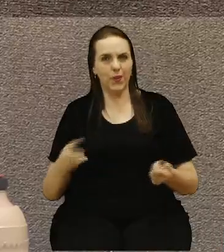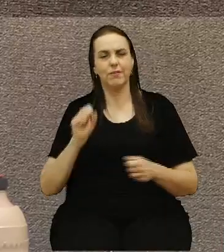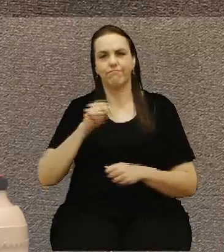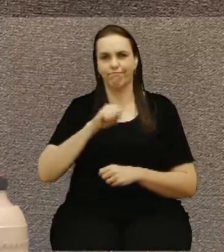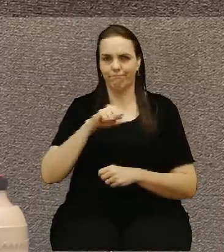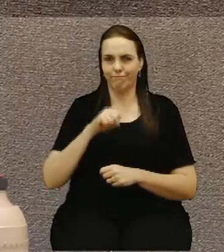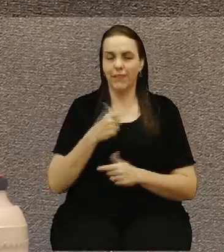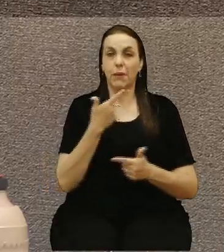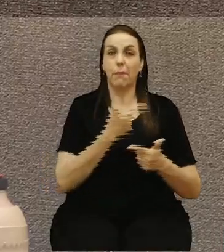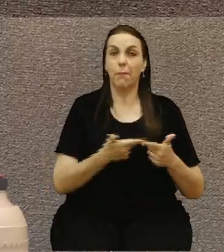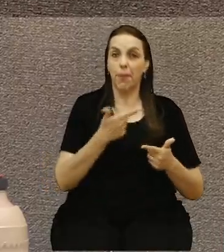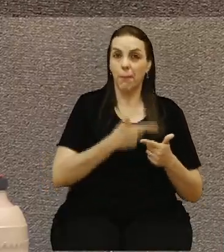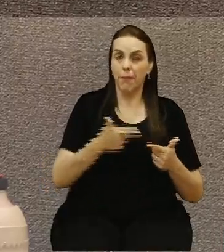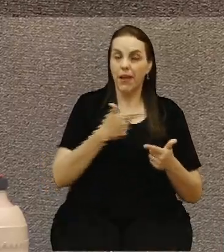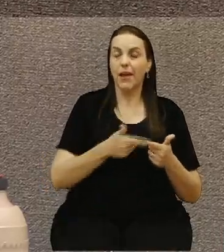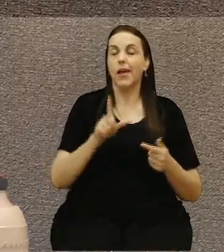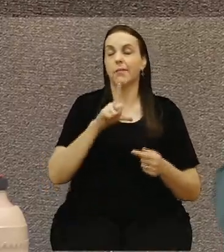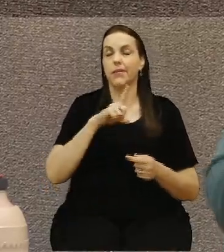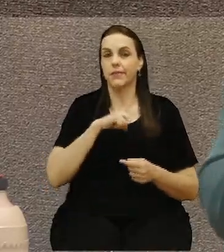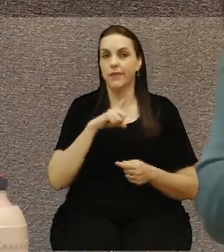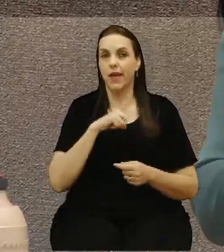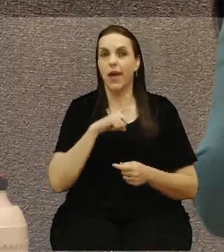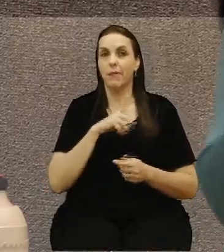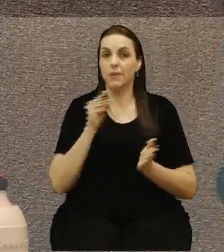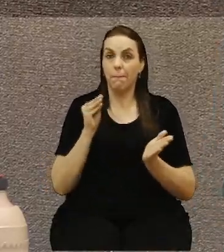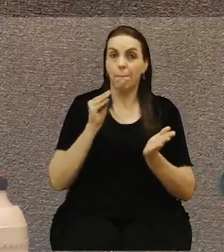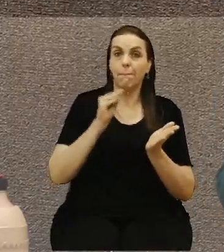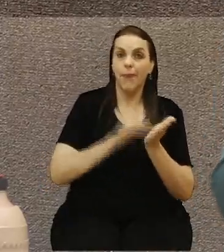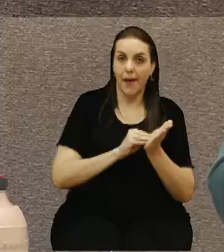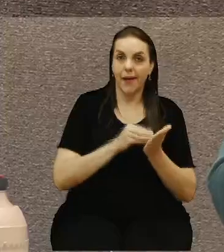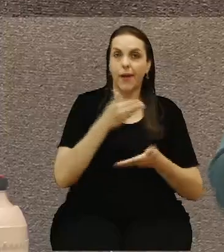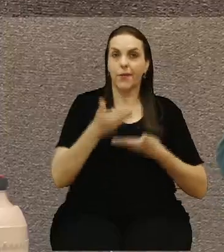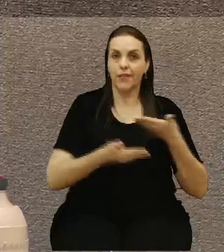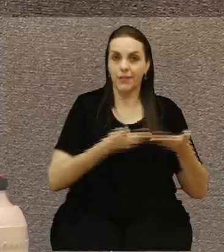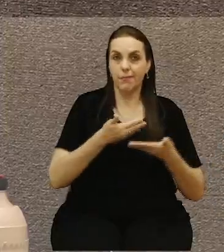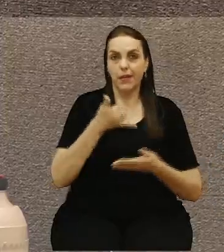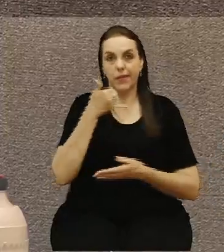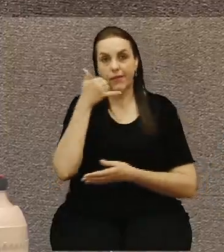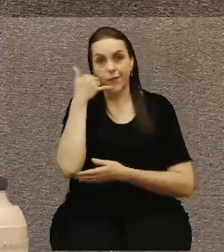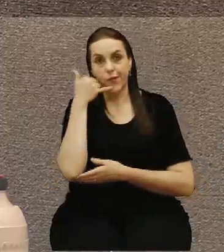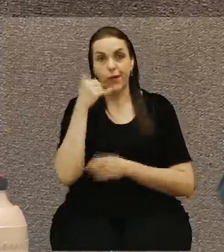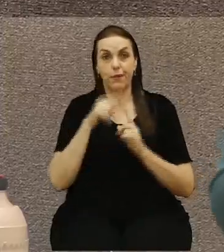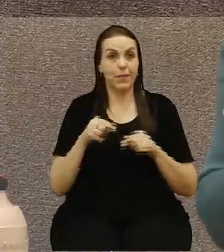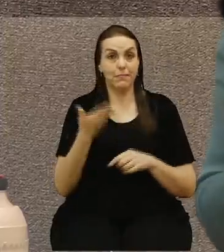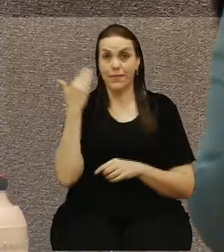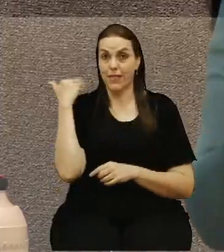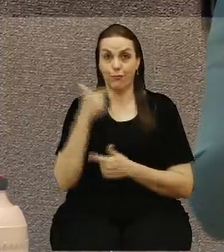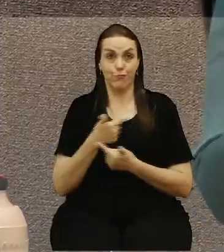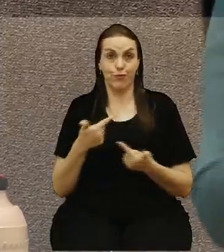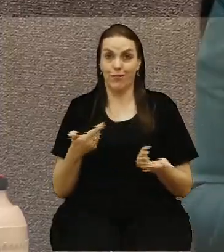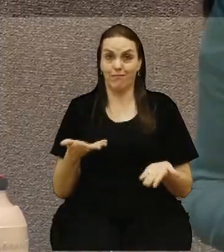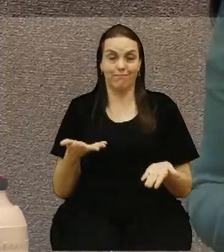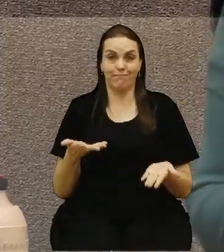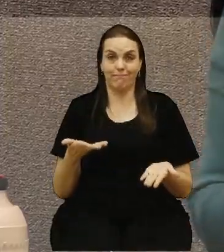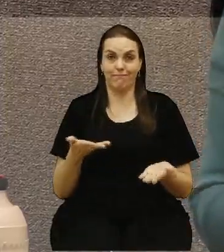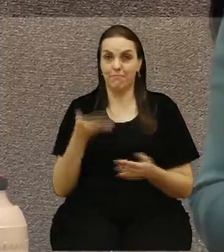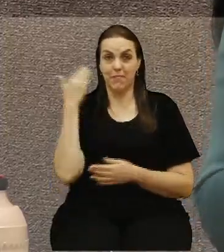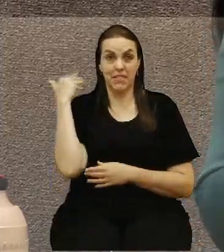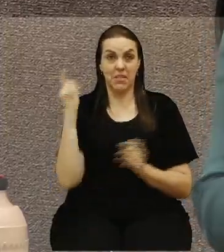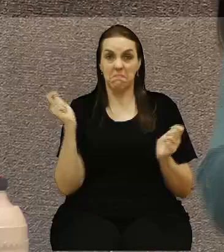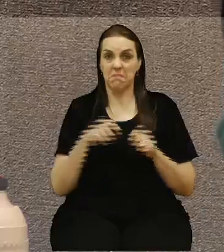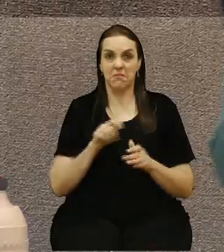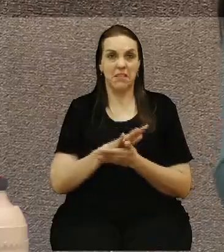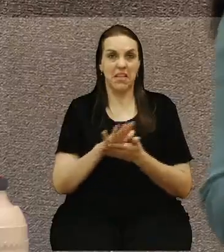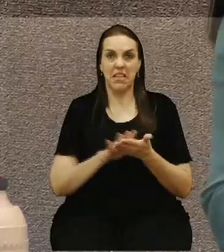tem problemas na questão, às vezes, da marcação da consulta aí pelo telefone, mas ela nem existia, né? Nem tinha possibilidade de